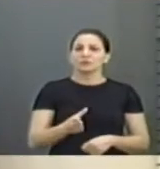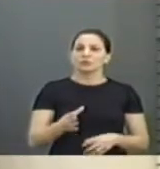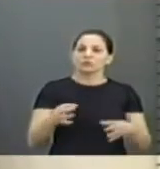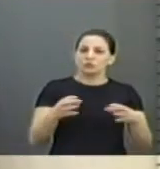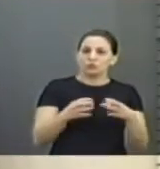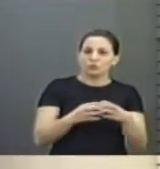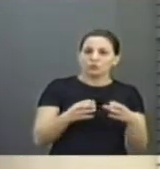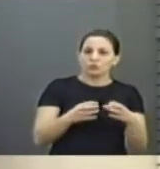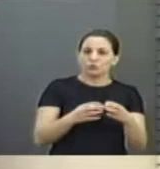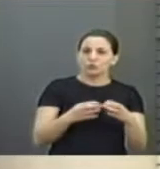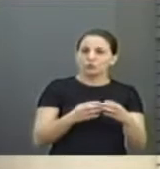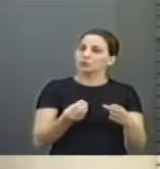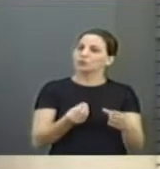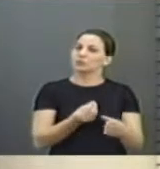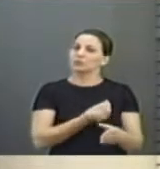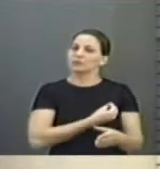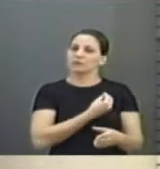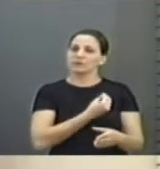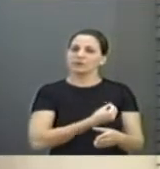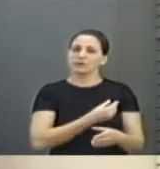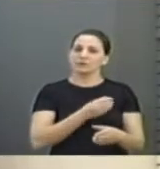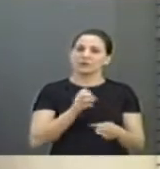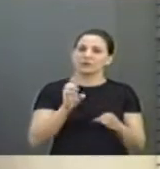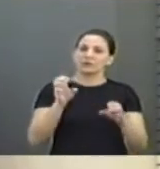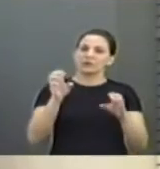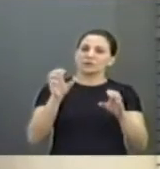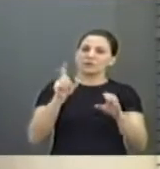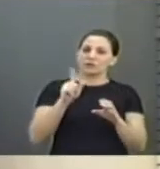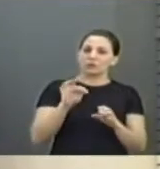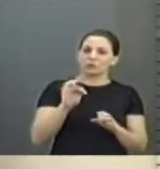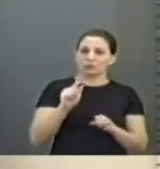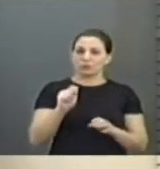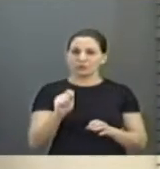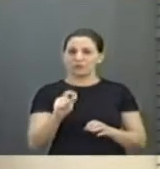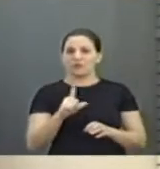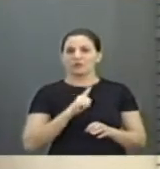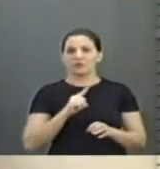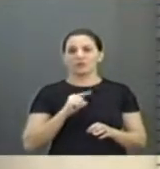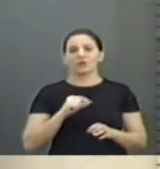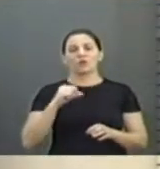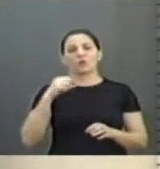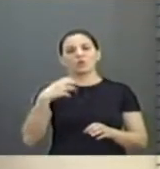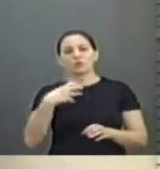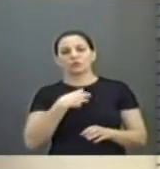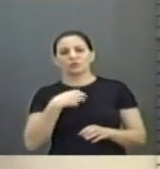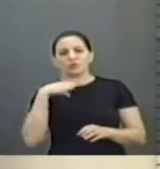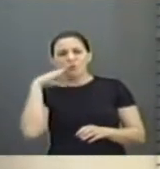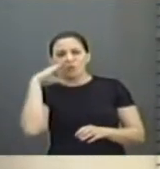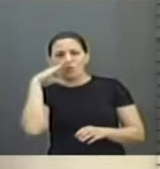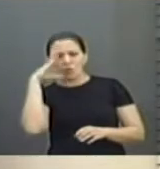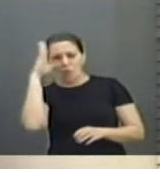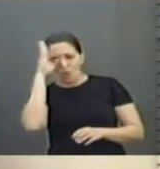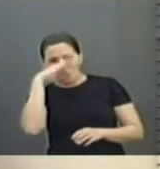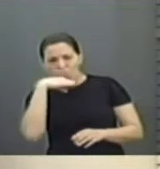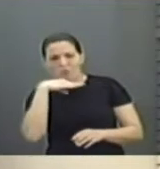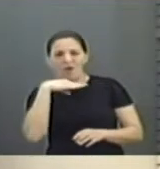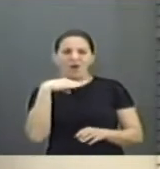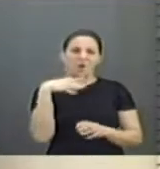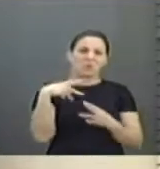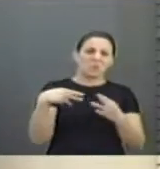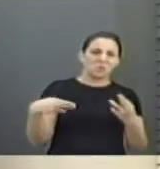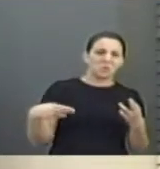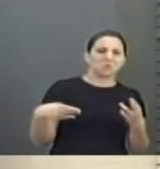parte do sistema gota tenham qualquer má intenção ou qualquer anseio de